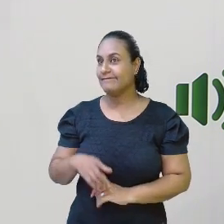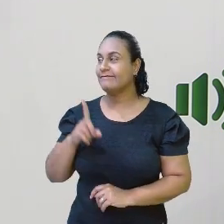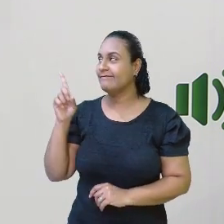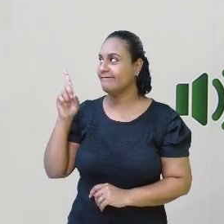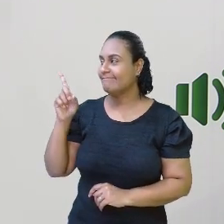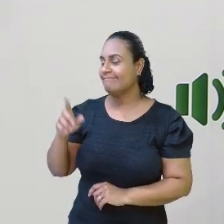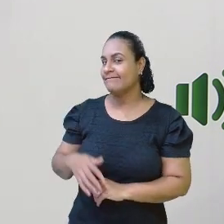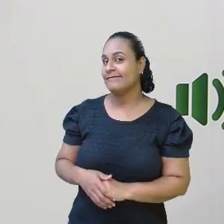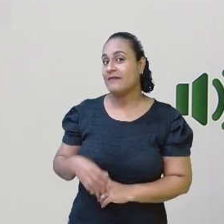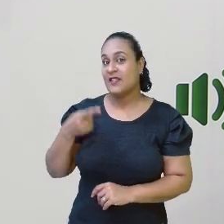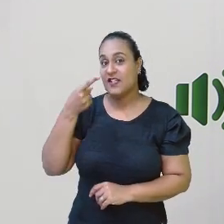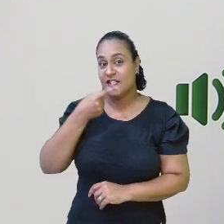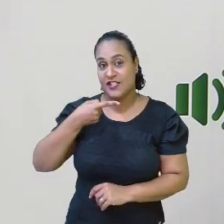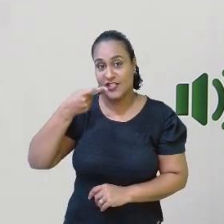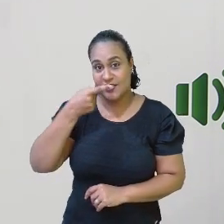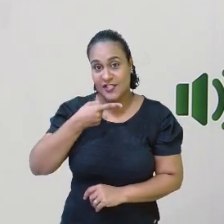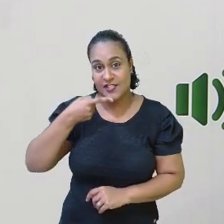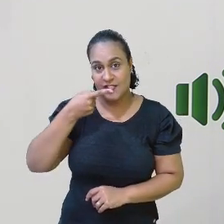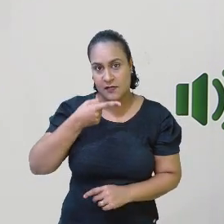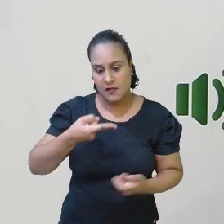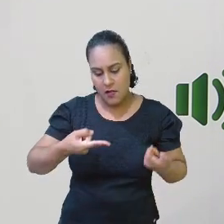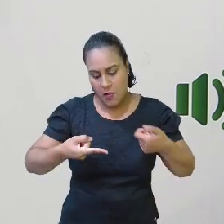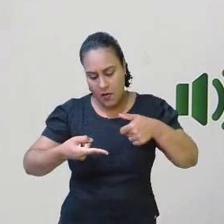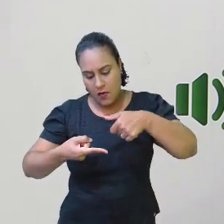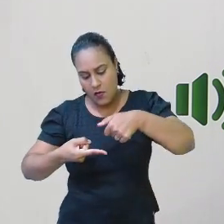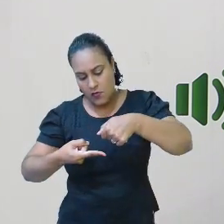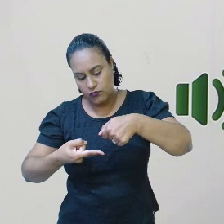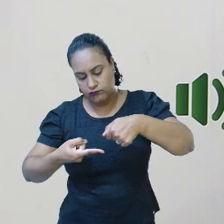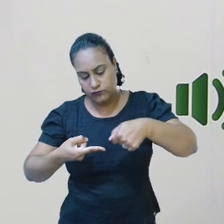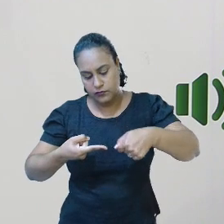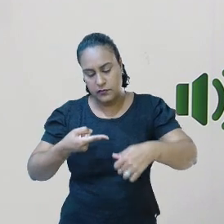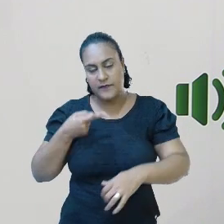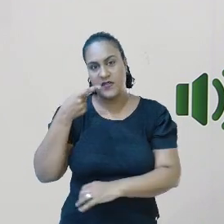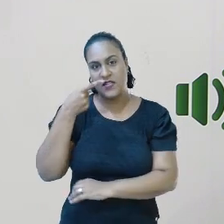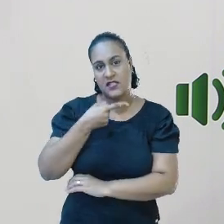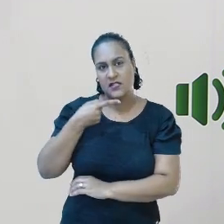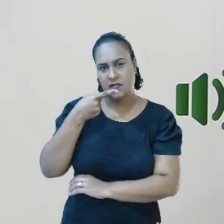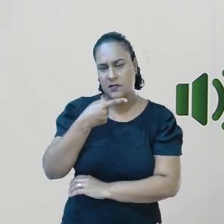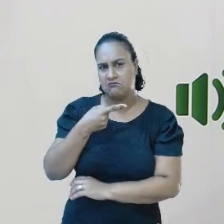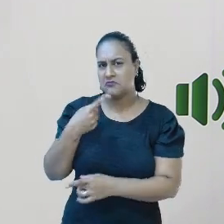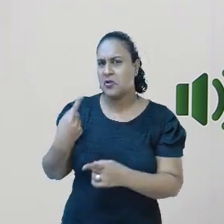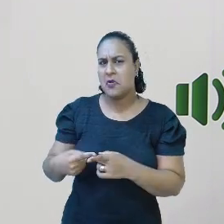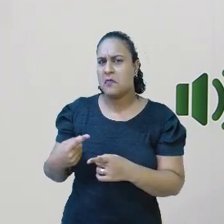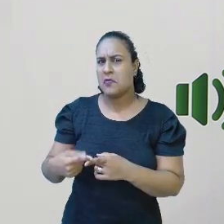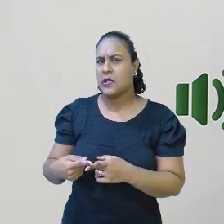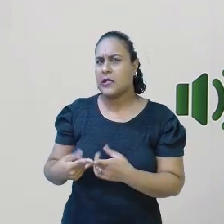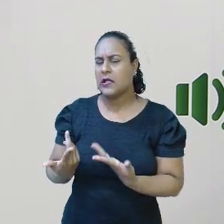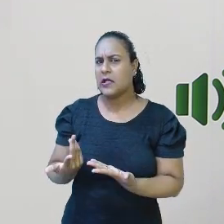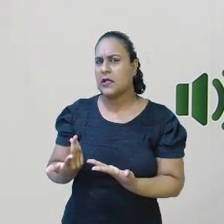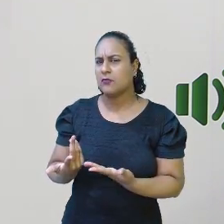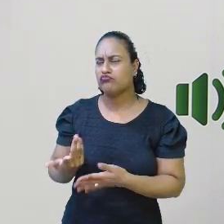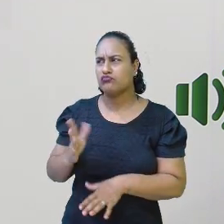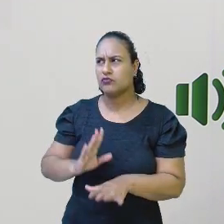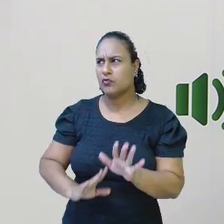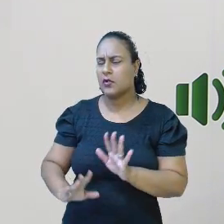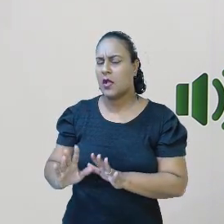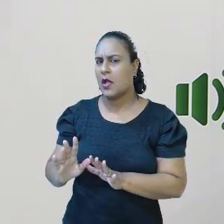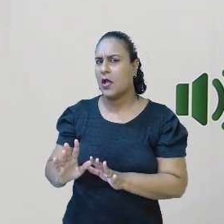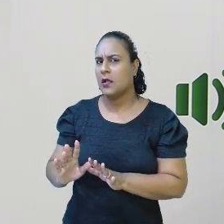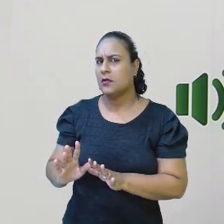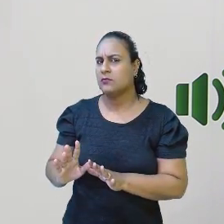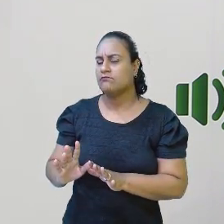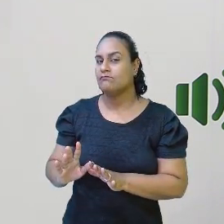os dentes. Escovar os dentes. Por que eu tenho que tomar cuidado na hora de escovar